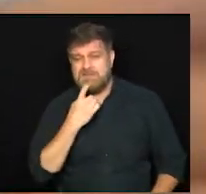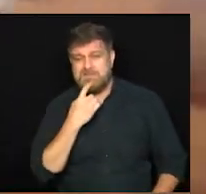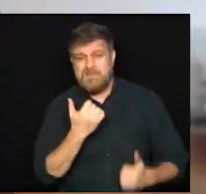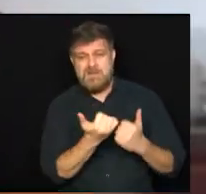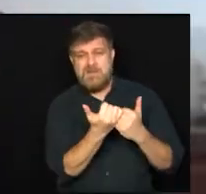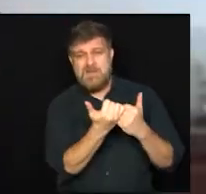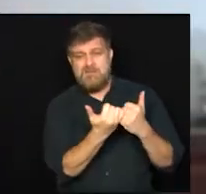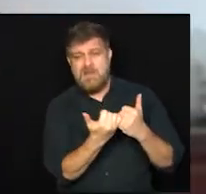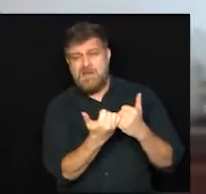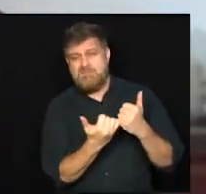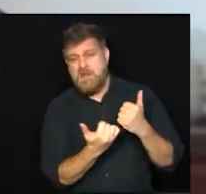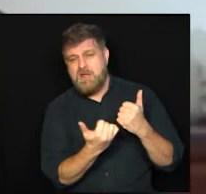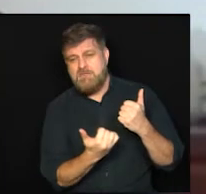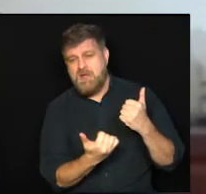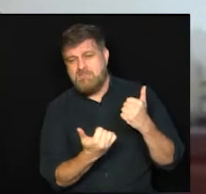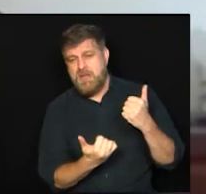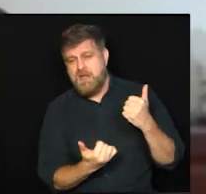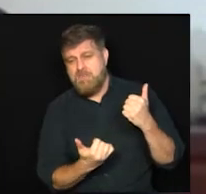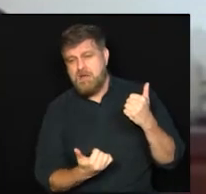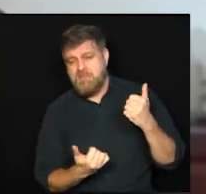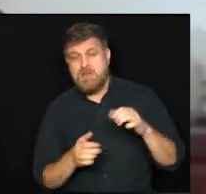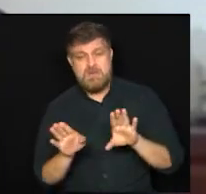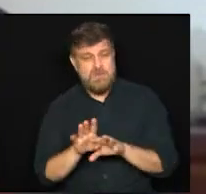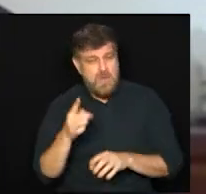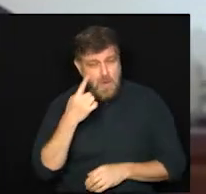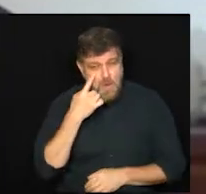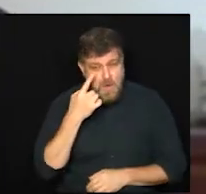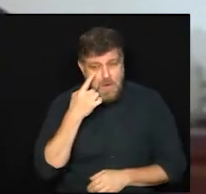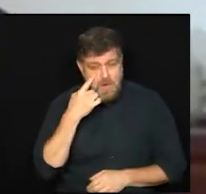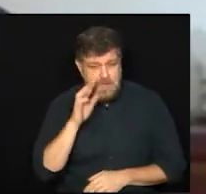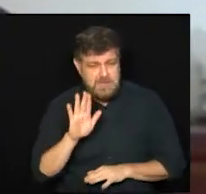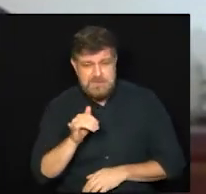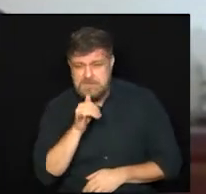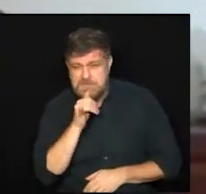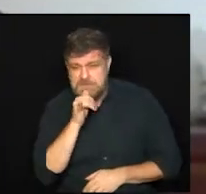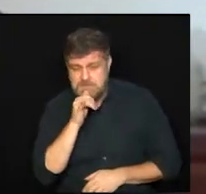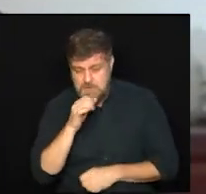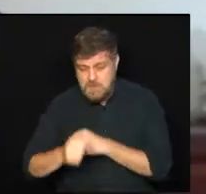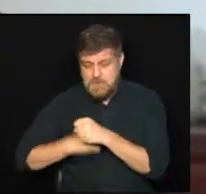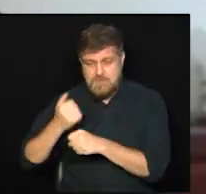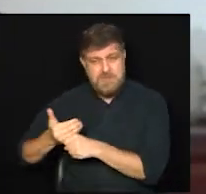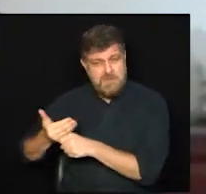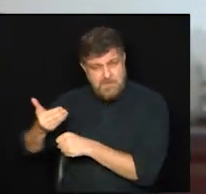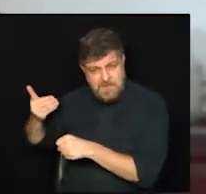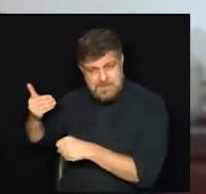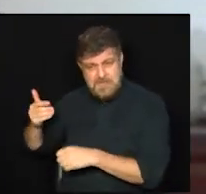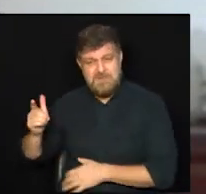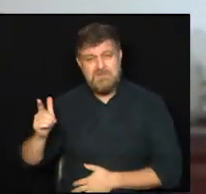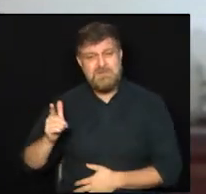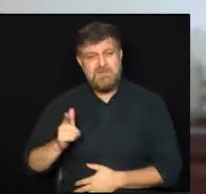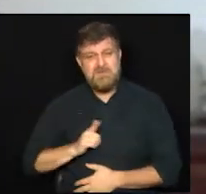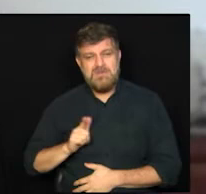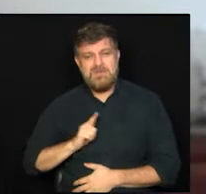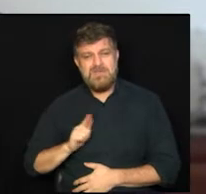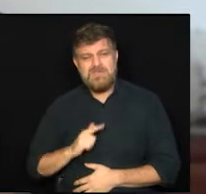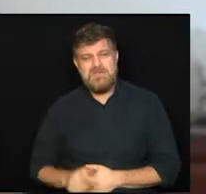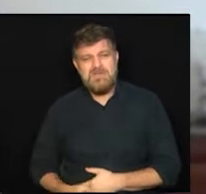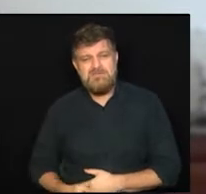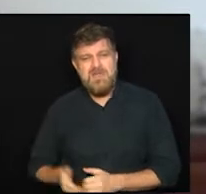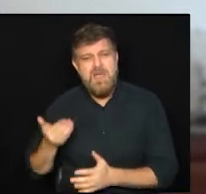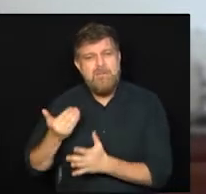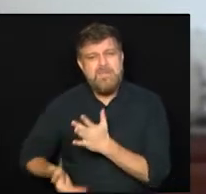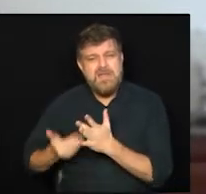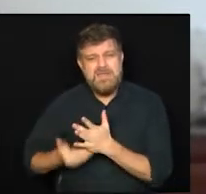também quebra essa relação. Você veja um evento, no ano passado nós tivemos aí a perda de